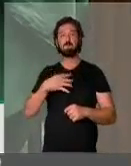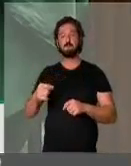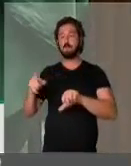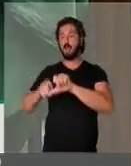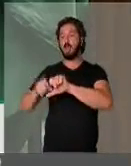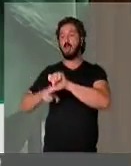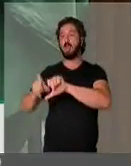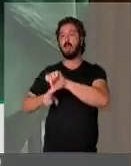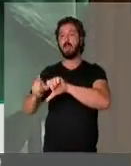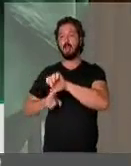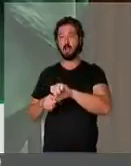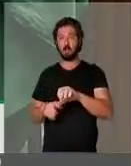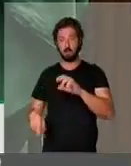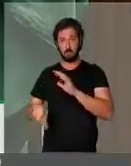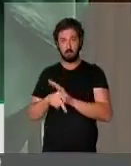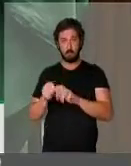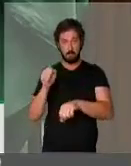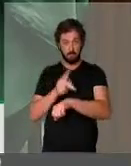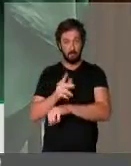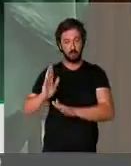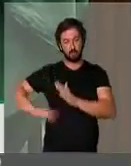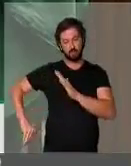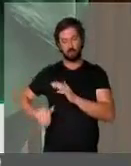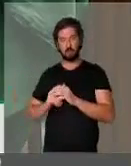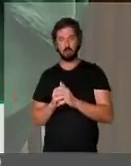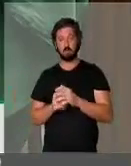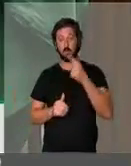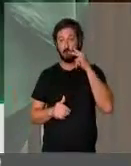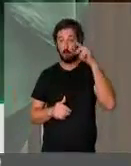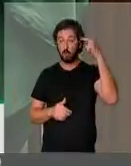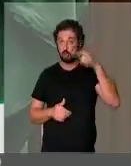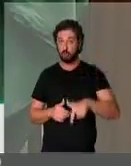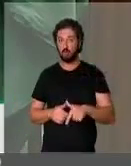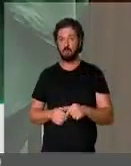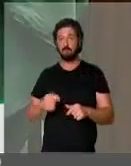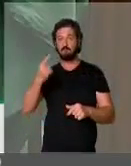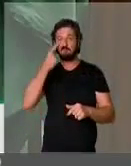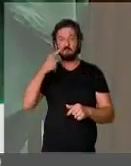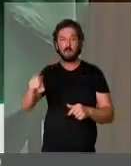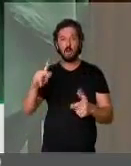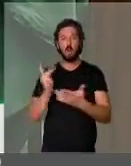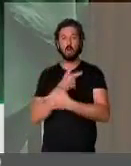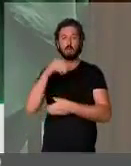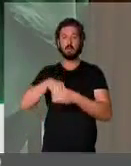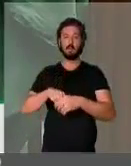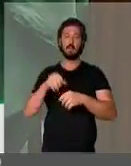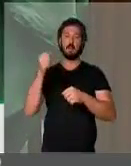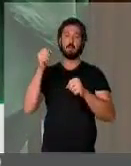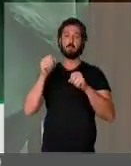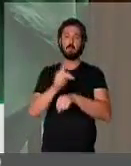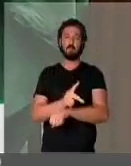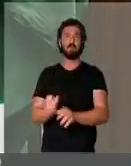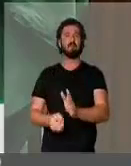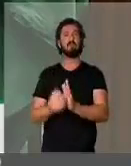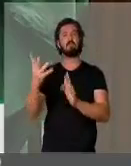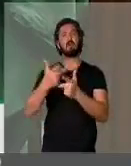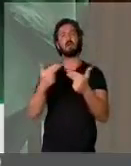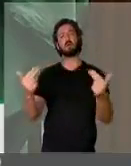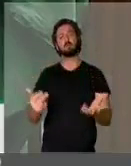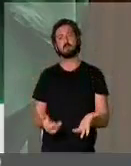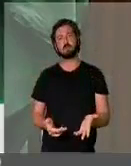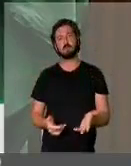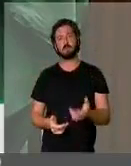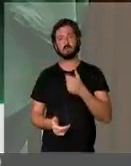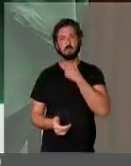pendurados em cabides de emprego dentro da Previdência, rever a questão das fraudes que existem na Previdência, uma série de situações que